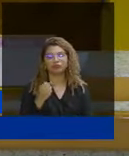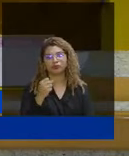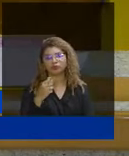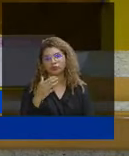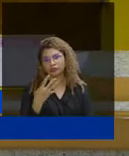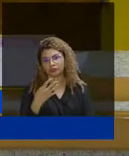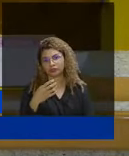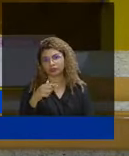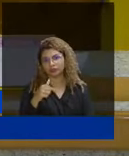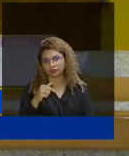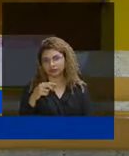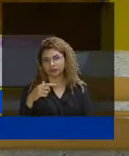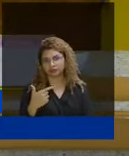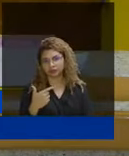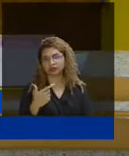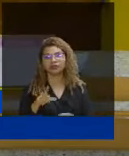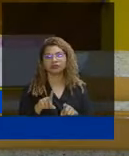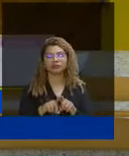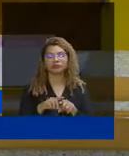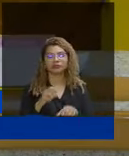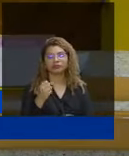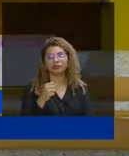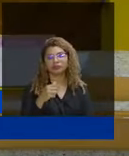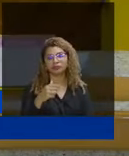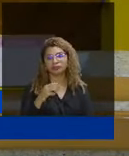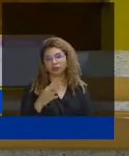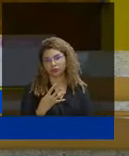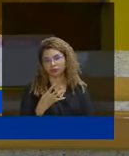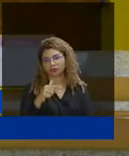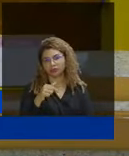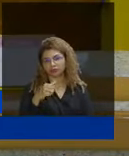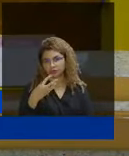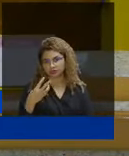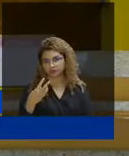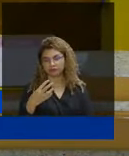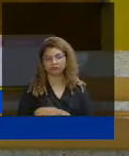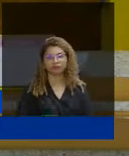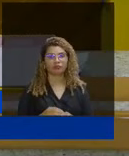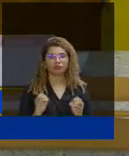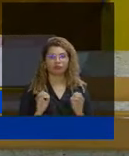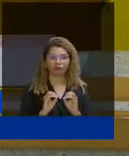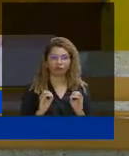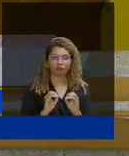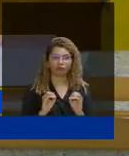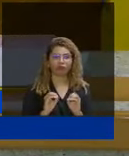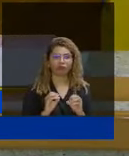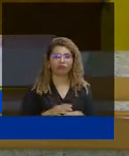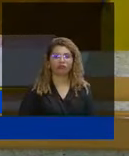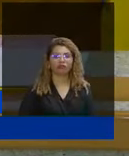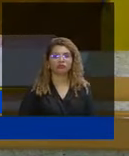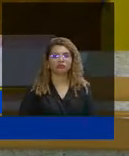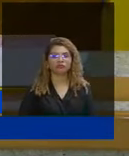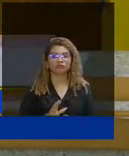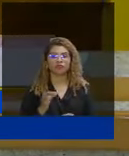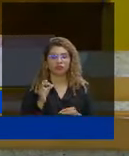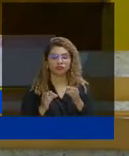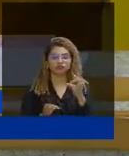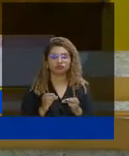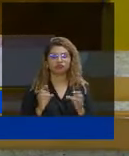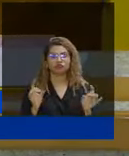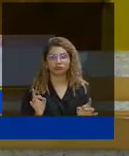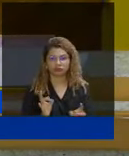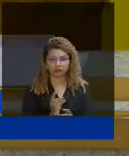8472, 8473. Nada mais havendo, eu declaro encerrada a